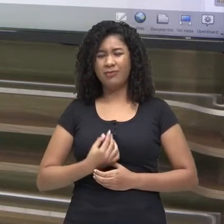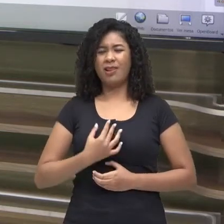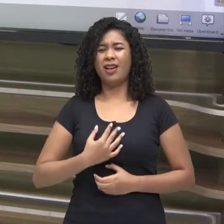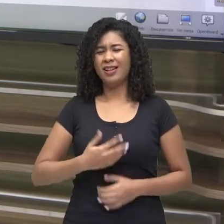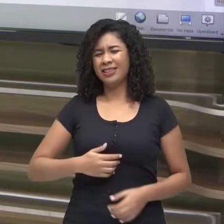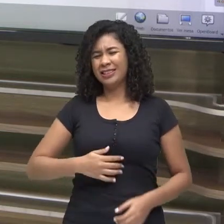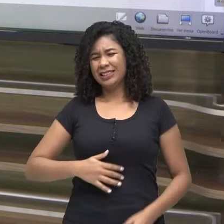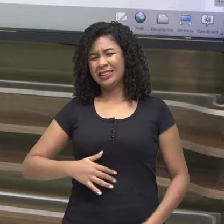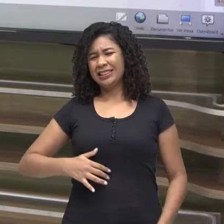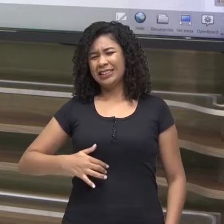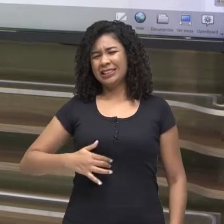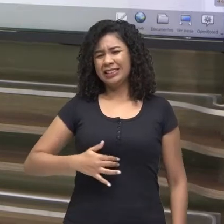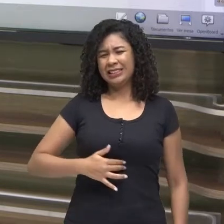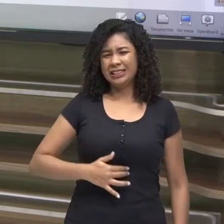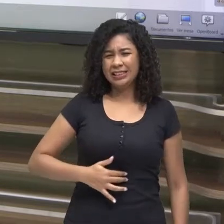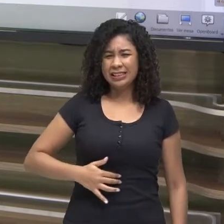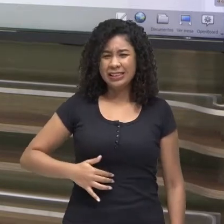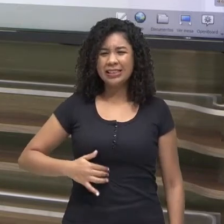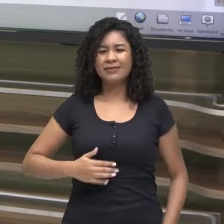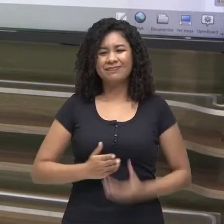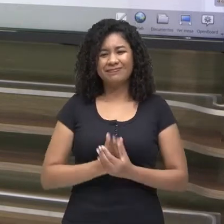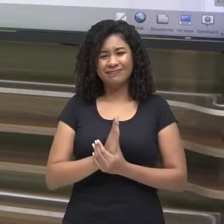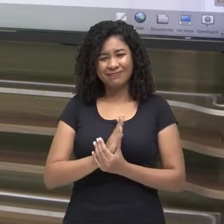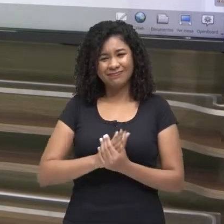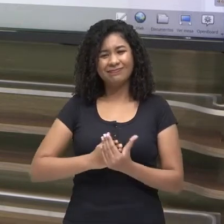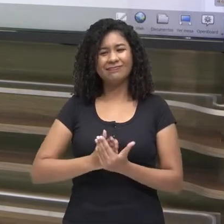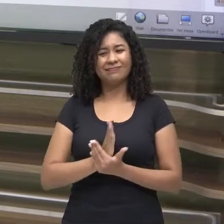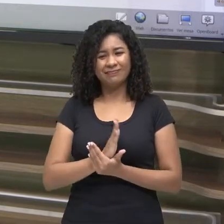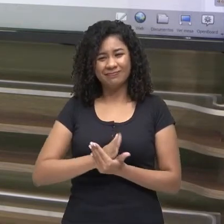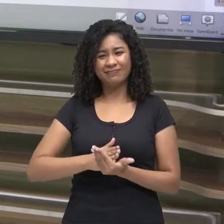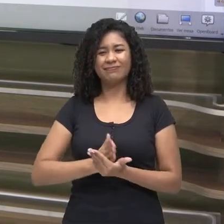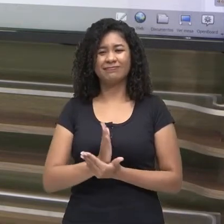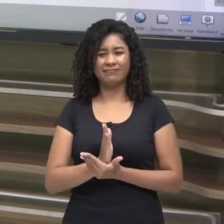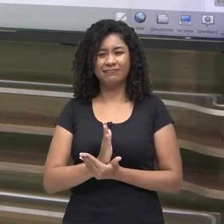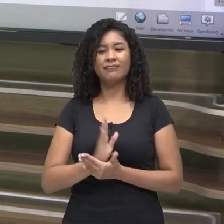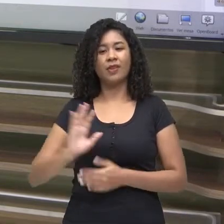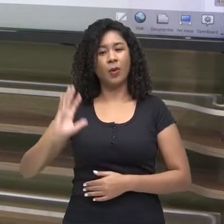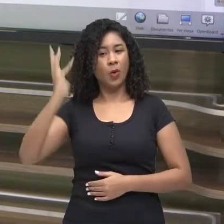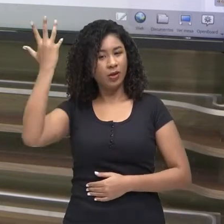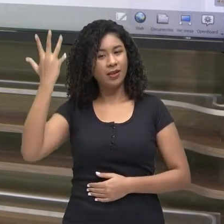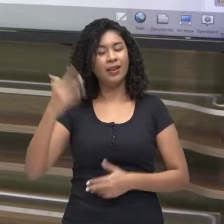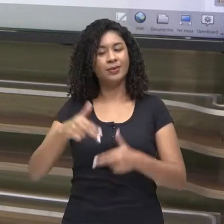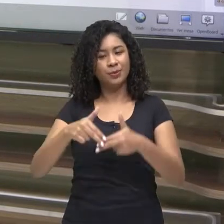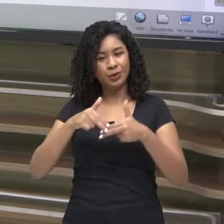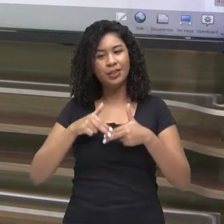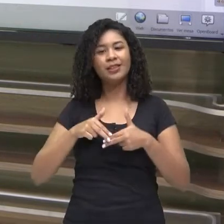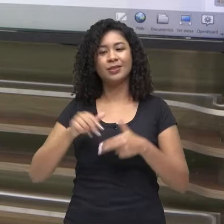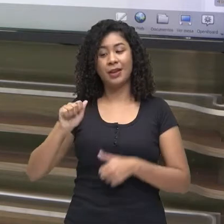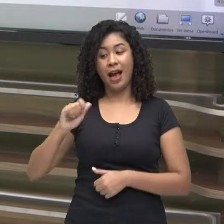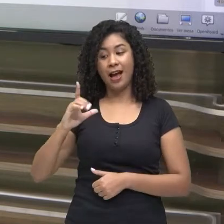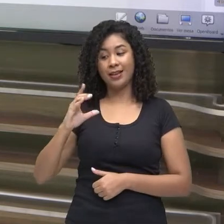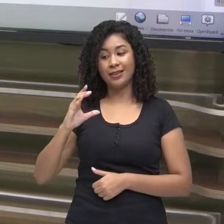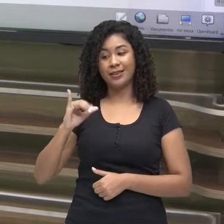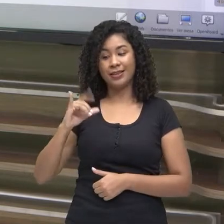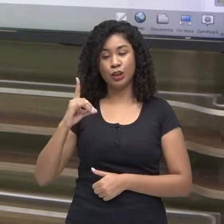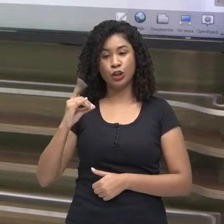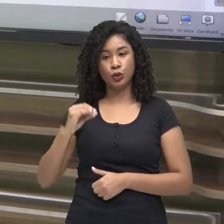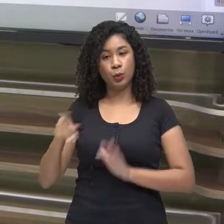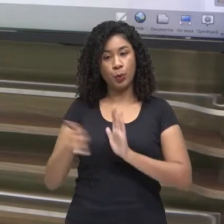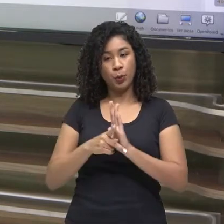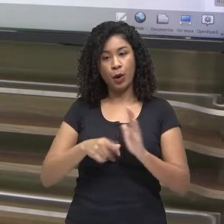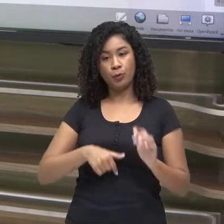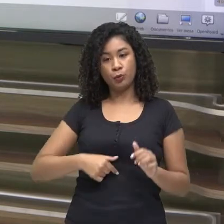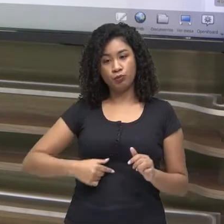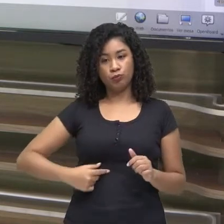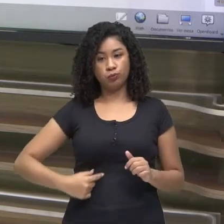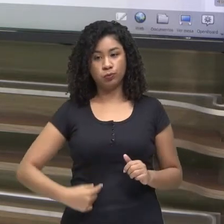azia, né? Que a gente fica com aquele desconforto aqui nessa região. É por conta da acidez do nosso estômago. E por que o